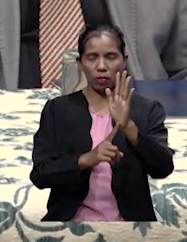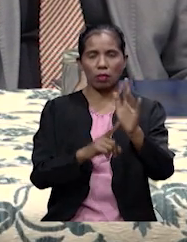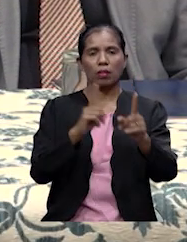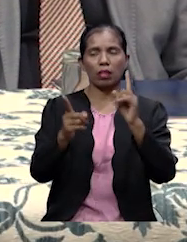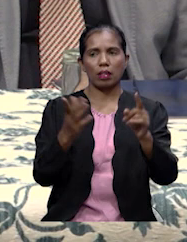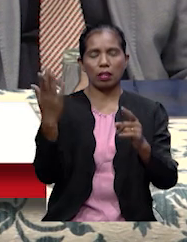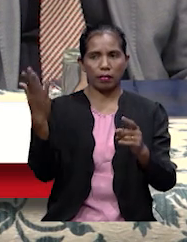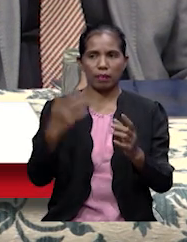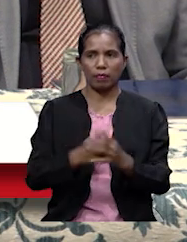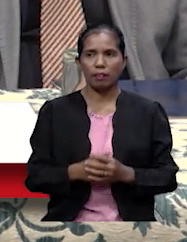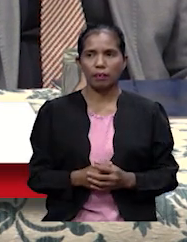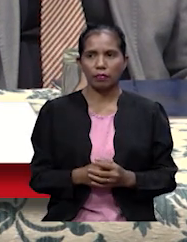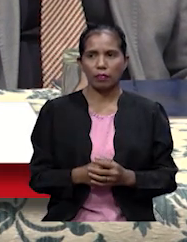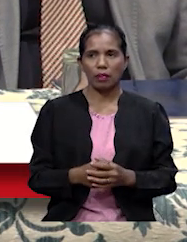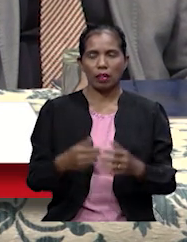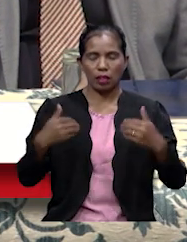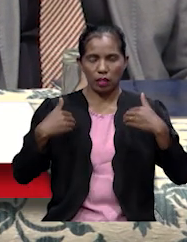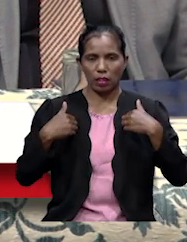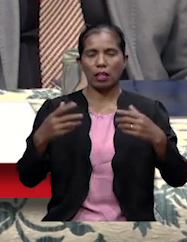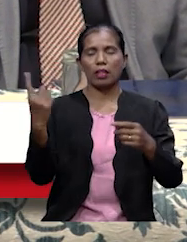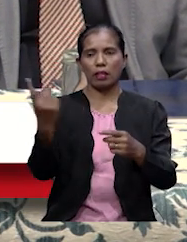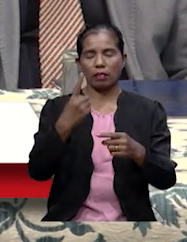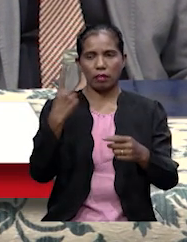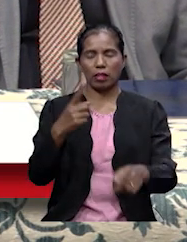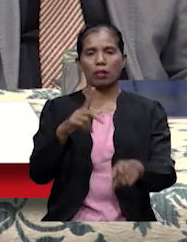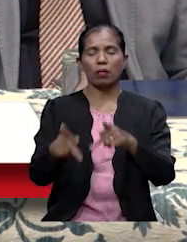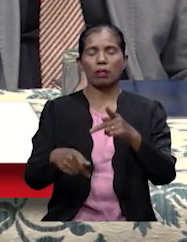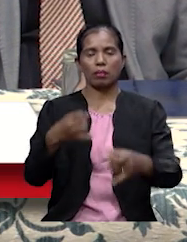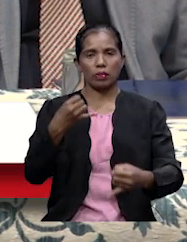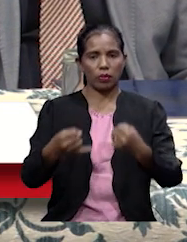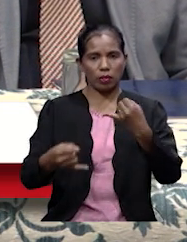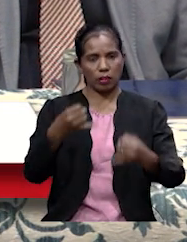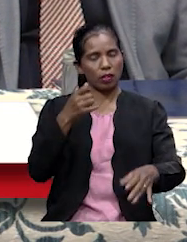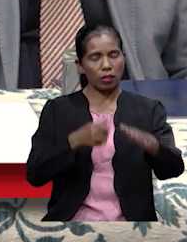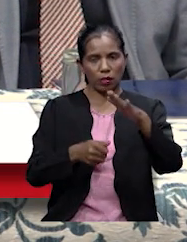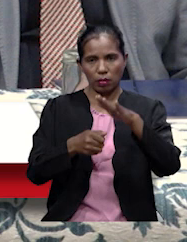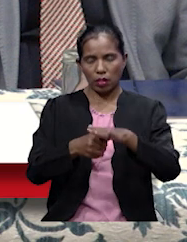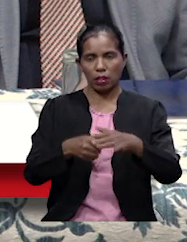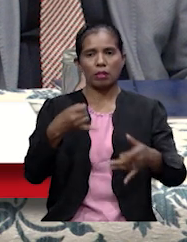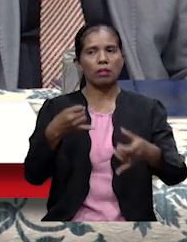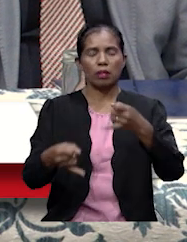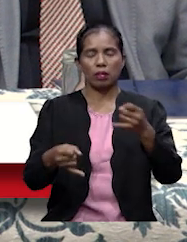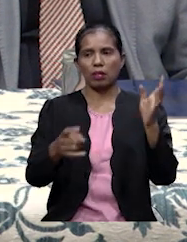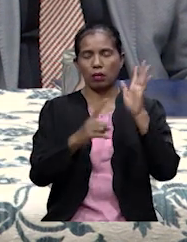Que certo, e a neba tem a voz de segredo de justiça, segredo profissional,